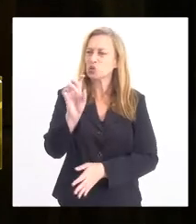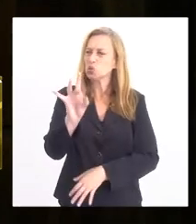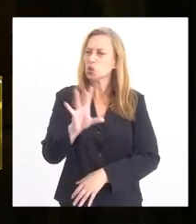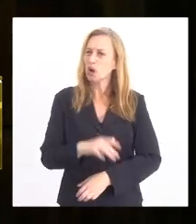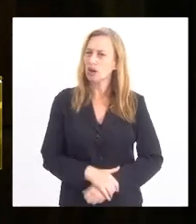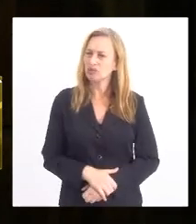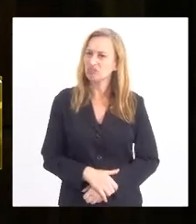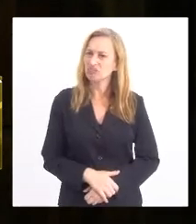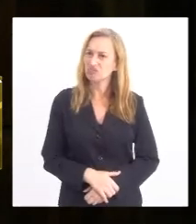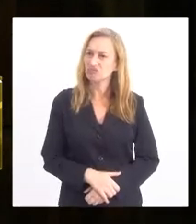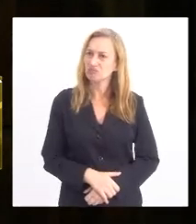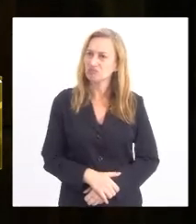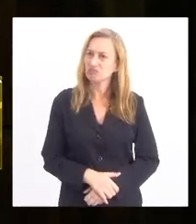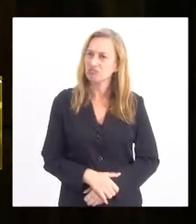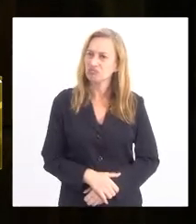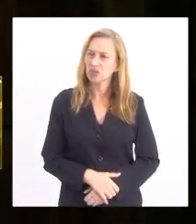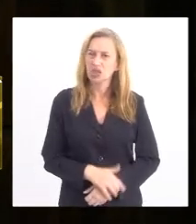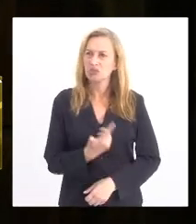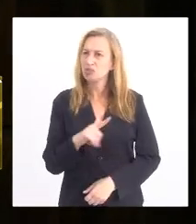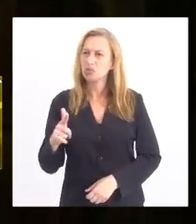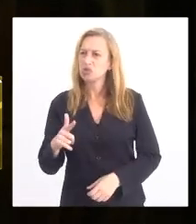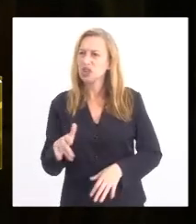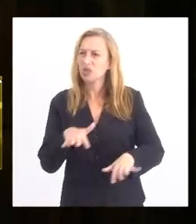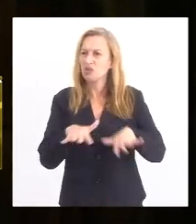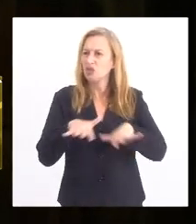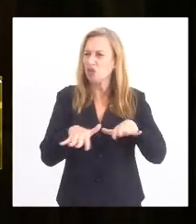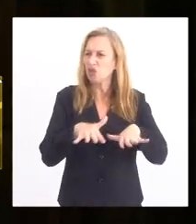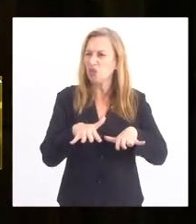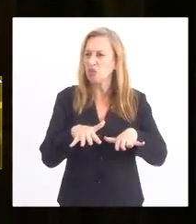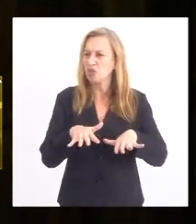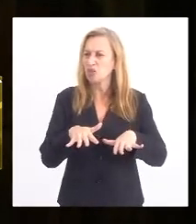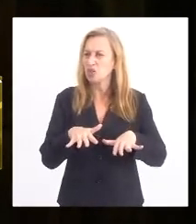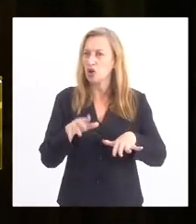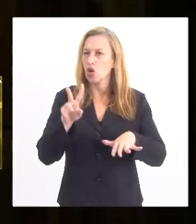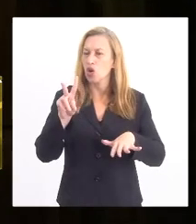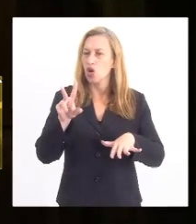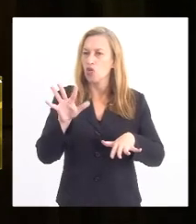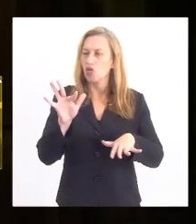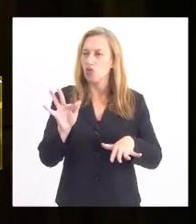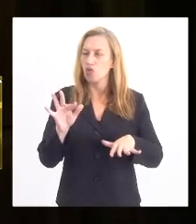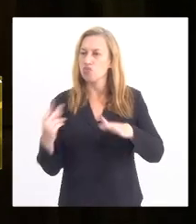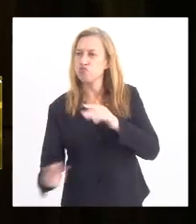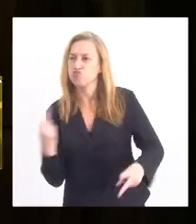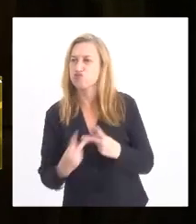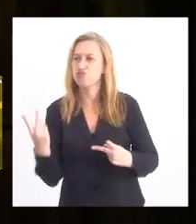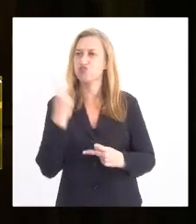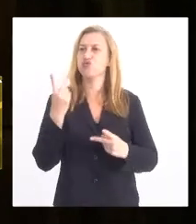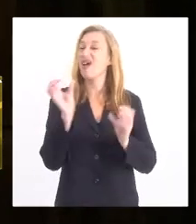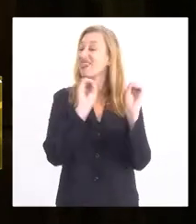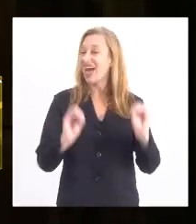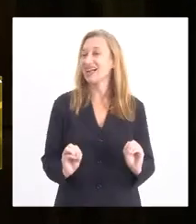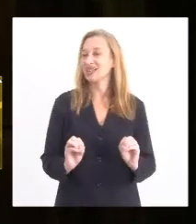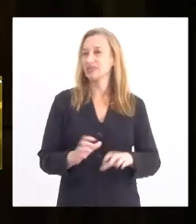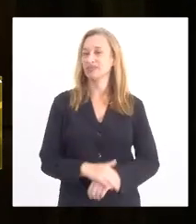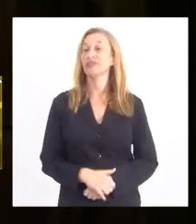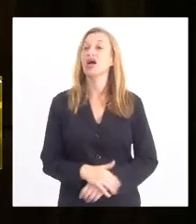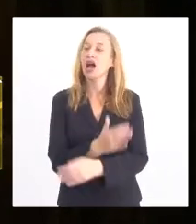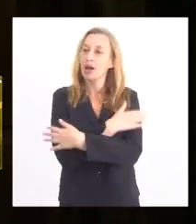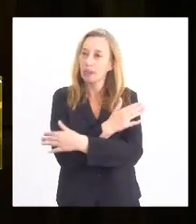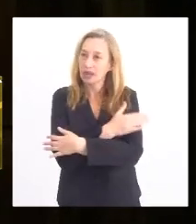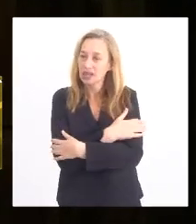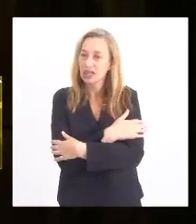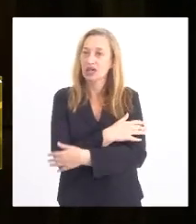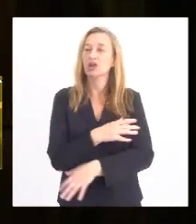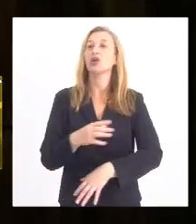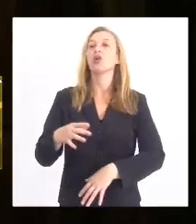navio bicho porque a gente não tem maremoto e terremoto furacão não tem nenhum desastre naturais eu quero mandar meu abraço pessoal também tu que o